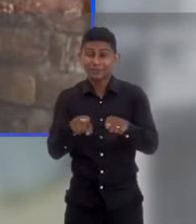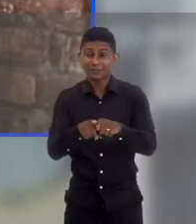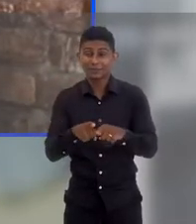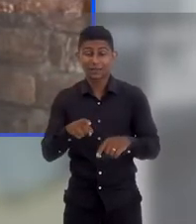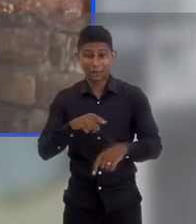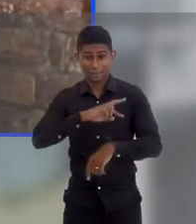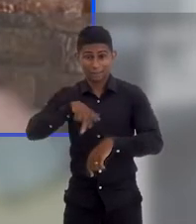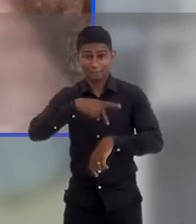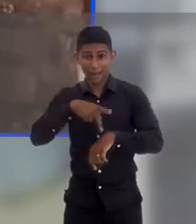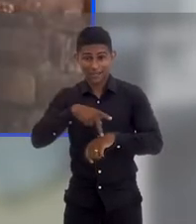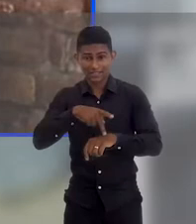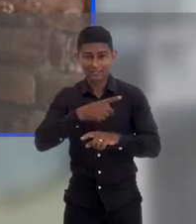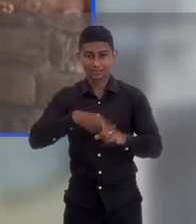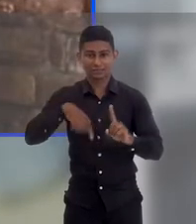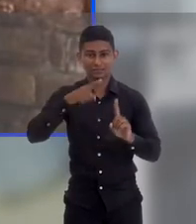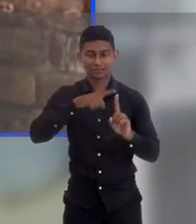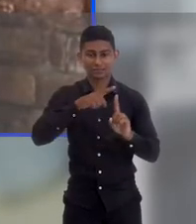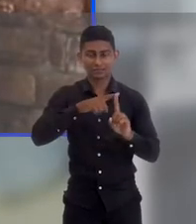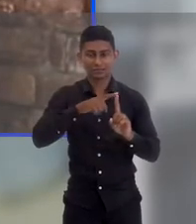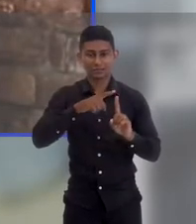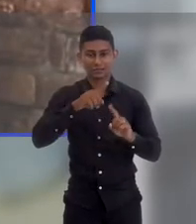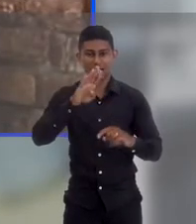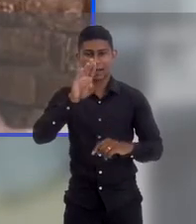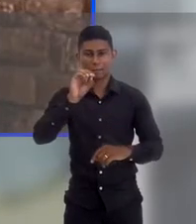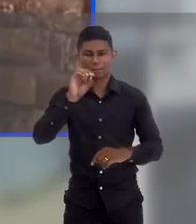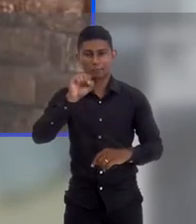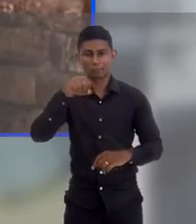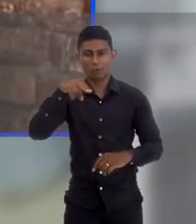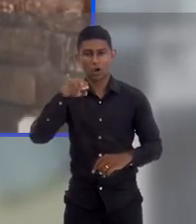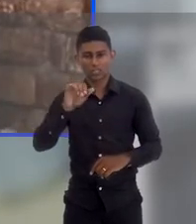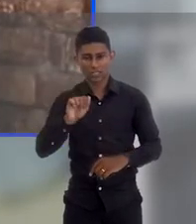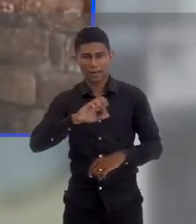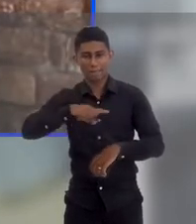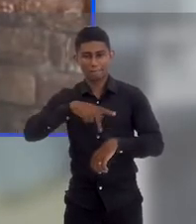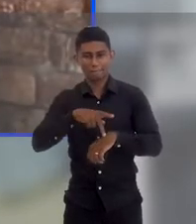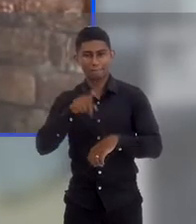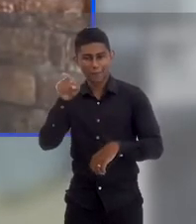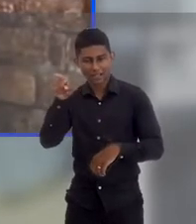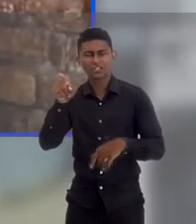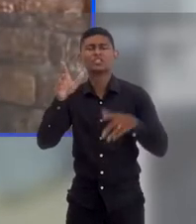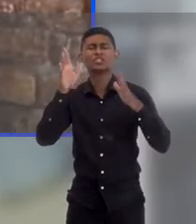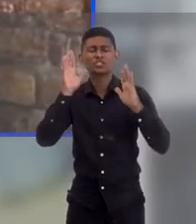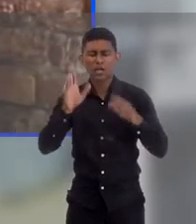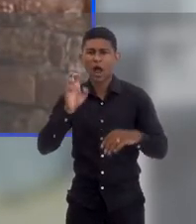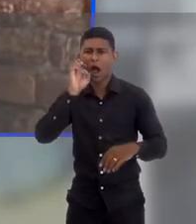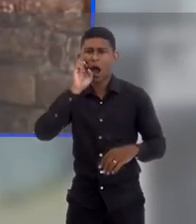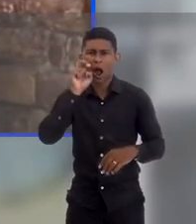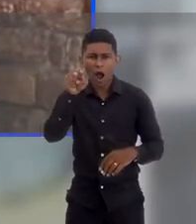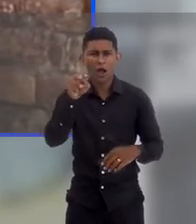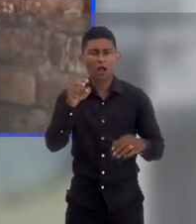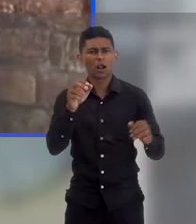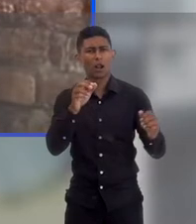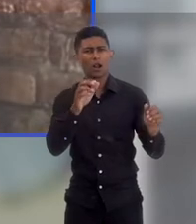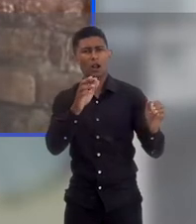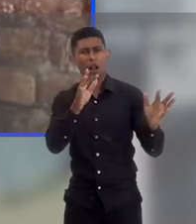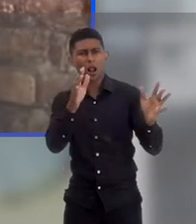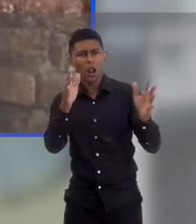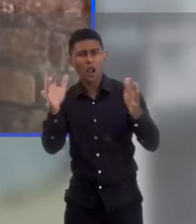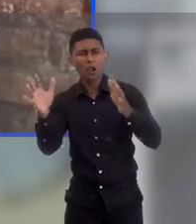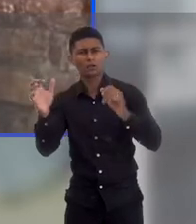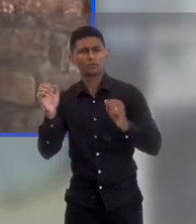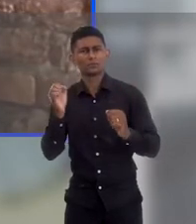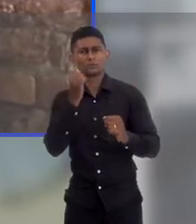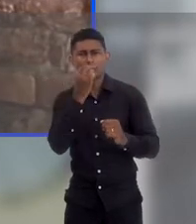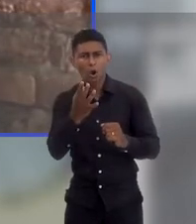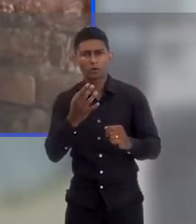me apaixonei pela Bósnia-Herzegovina, por exemplo, vendo documentários de casa, e hoje em dia já fui na Bósnia, conheço pessoas lá,